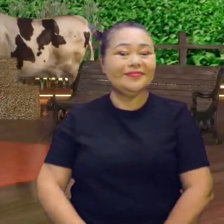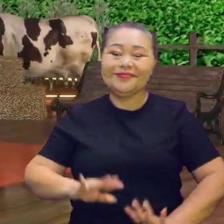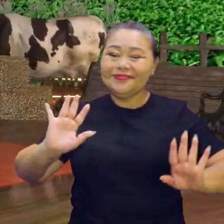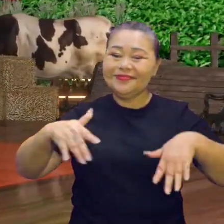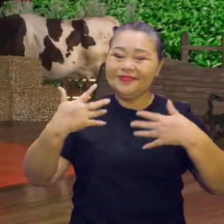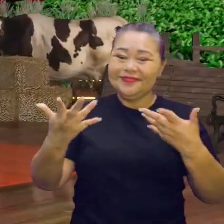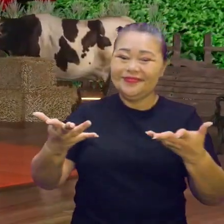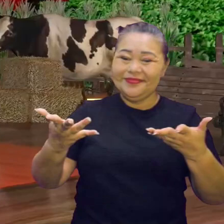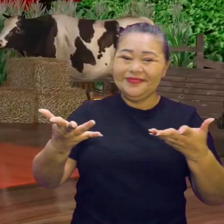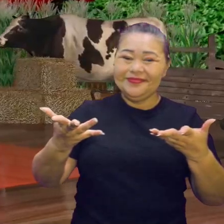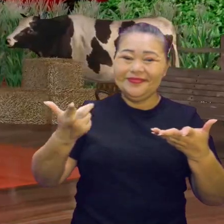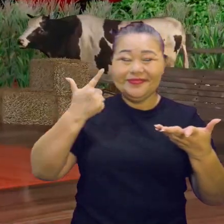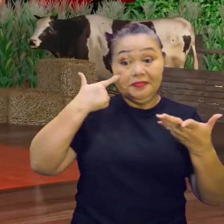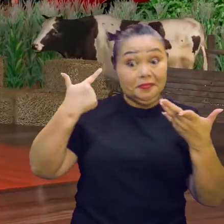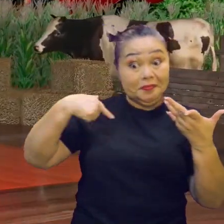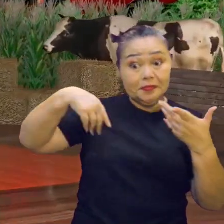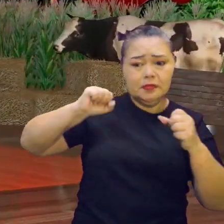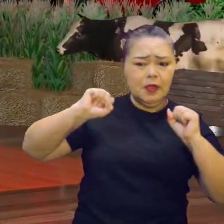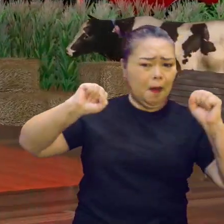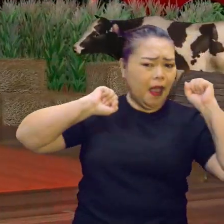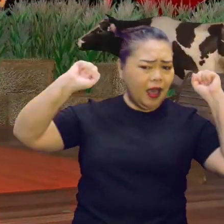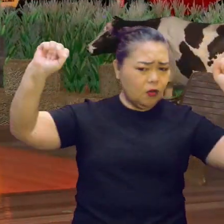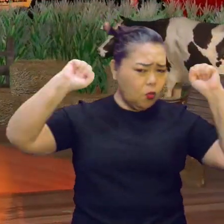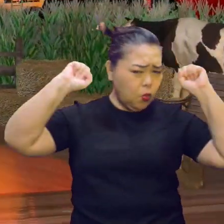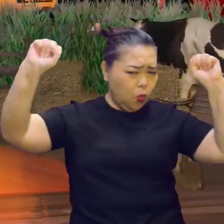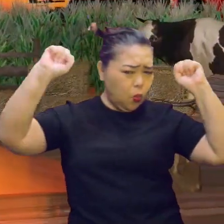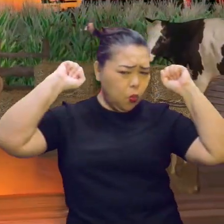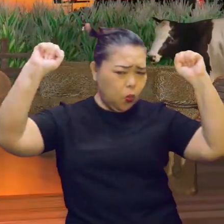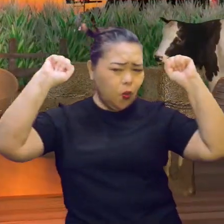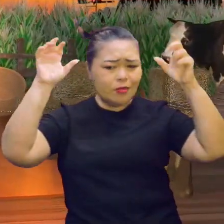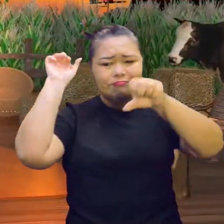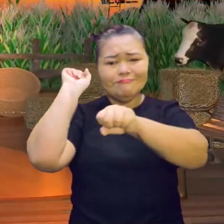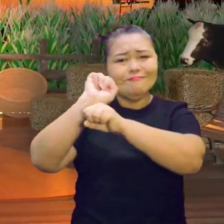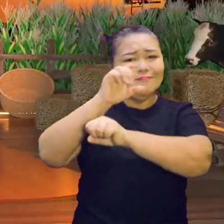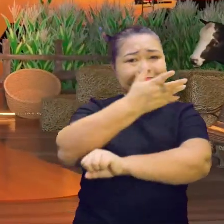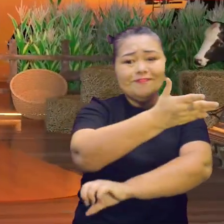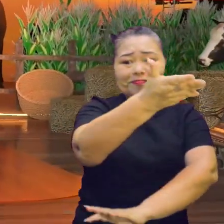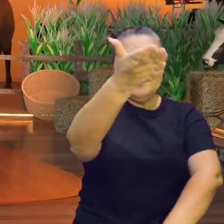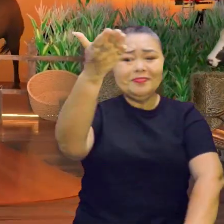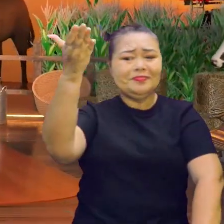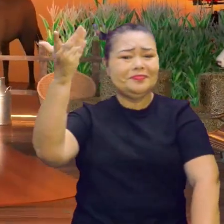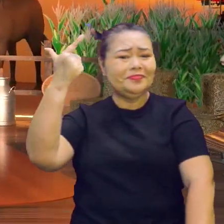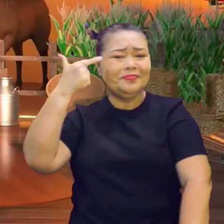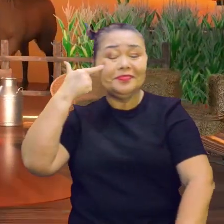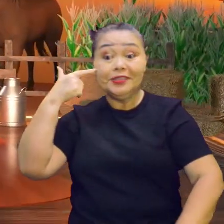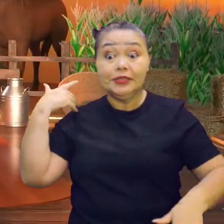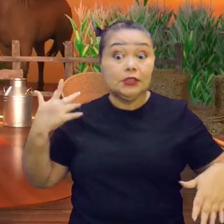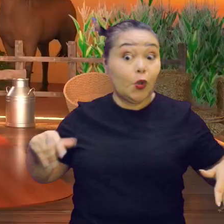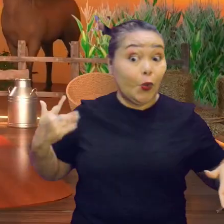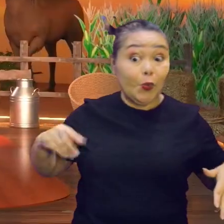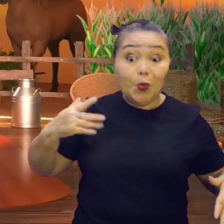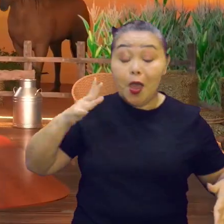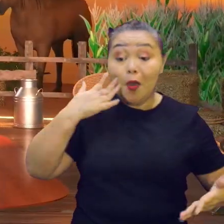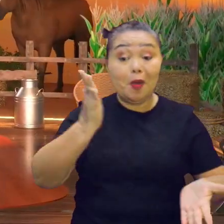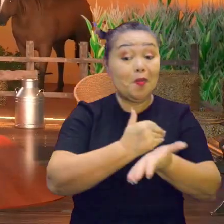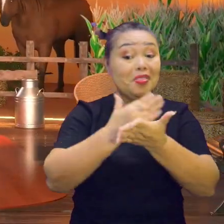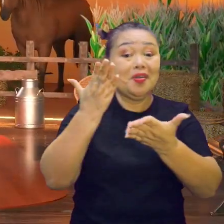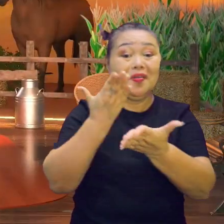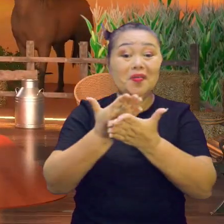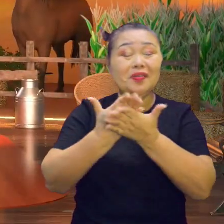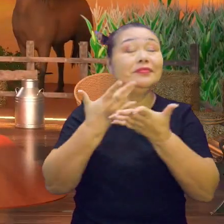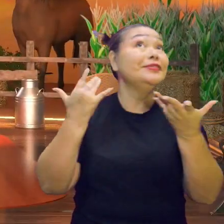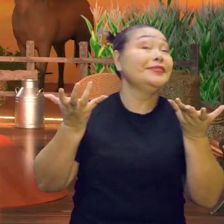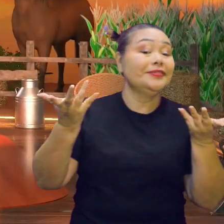O tio tava aqui, ó, vibrando, esperando vocês. Doido para começar essa aula. Meus queridos,